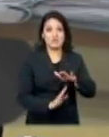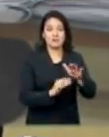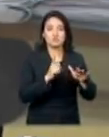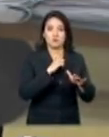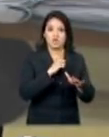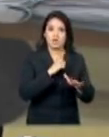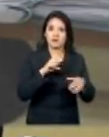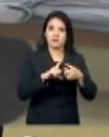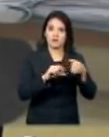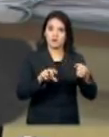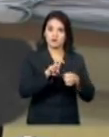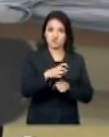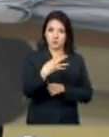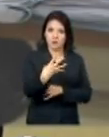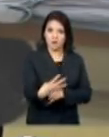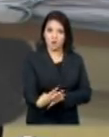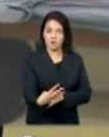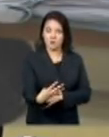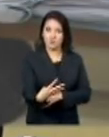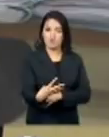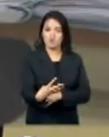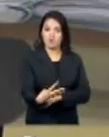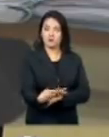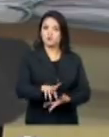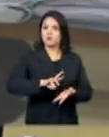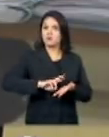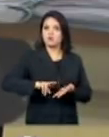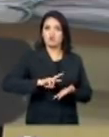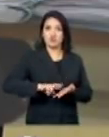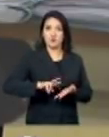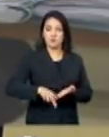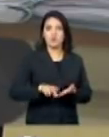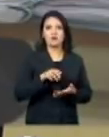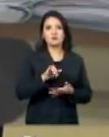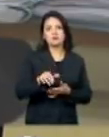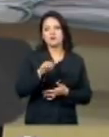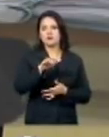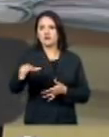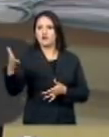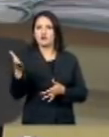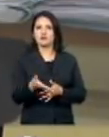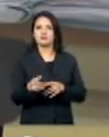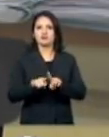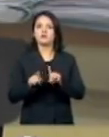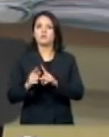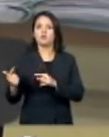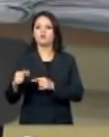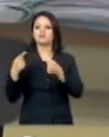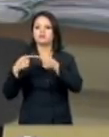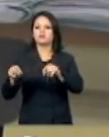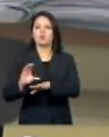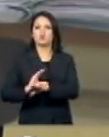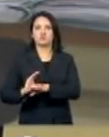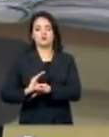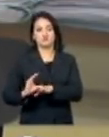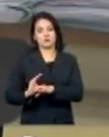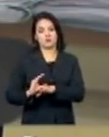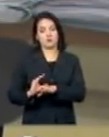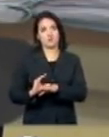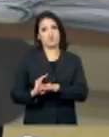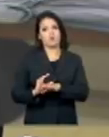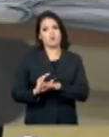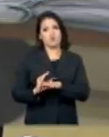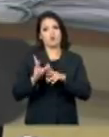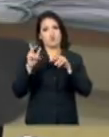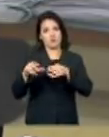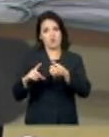99 não se aplica à anulação de ato contrário à constituição no caso ao artigo 8º